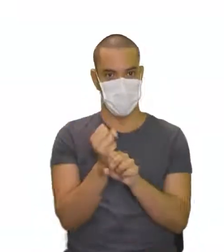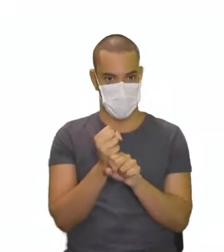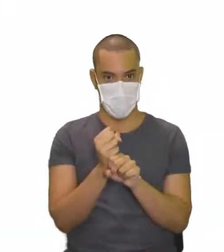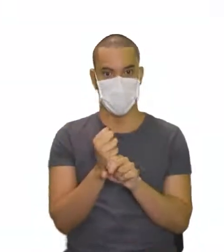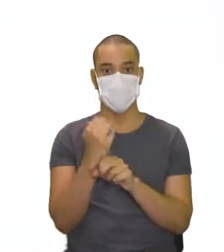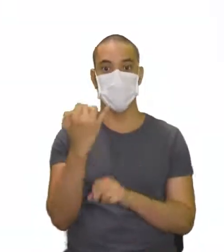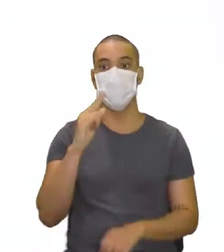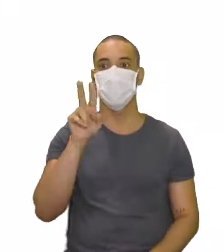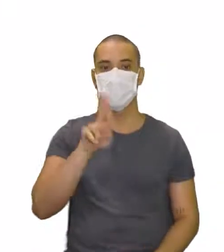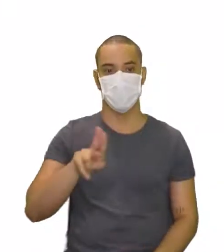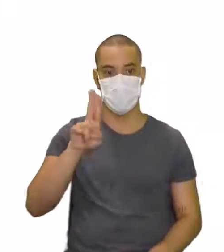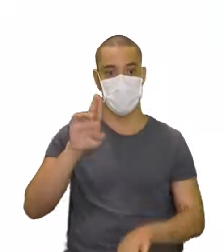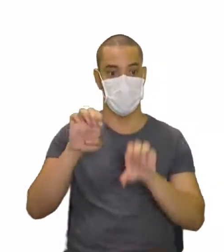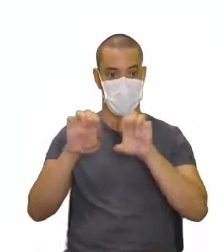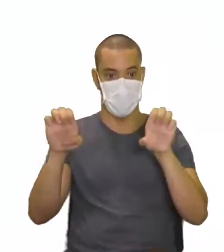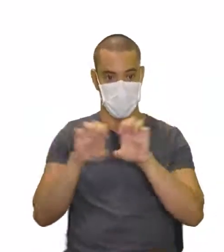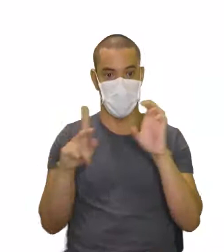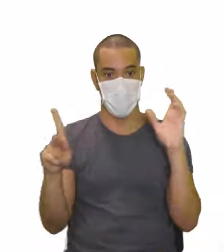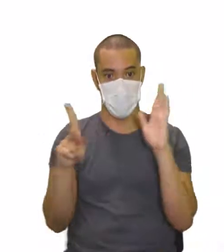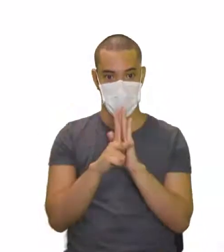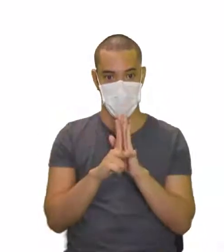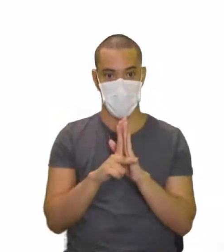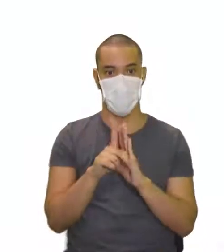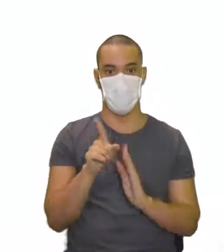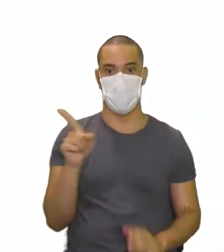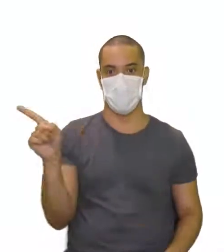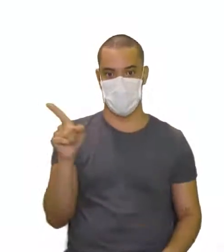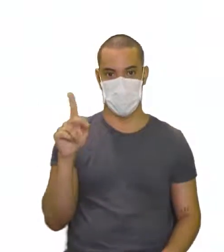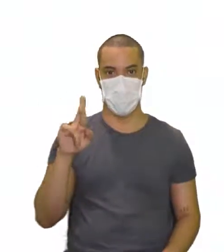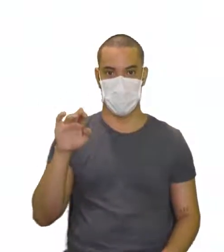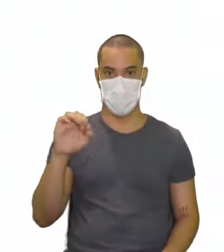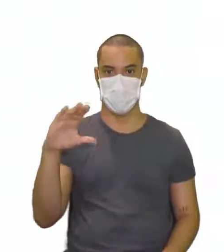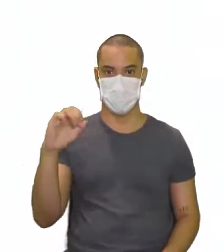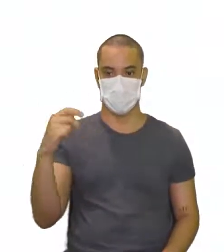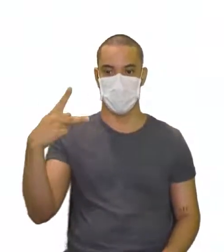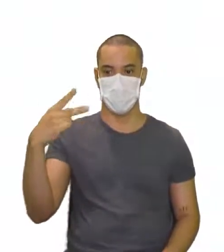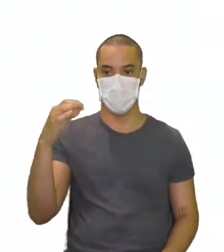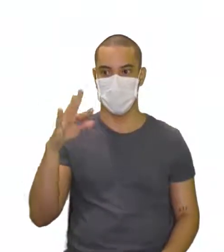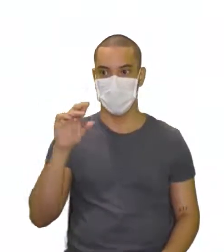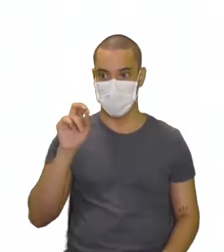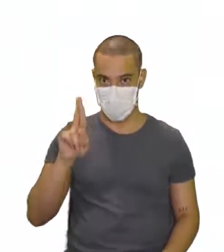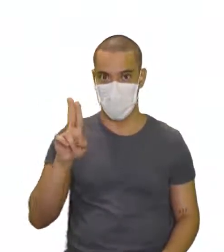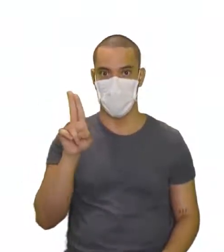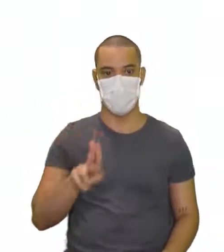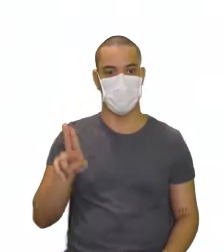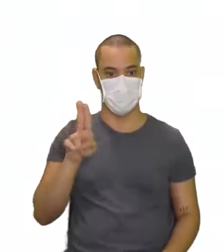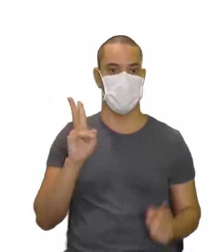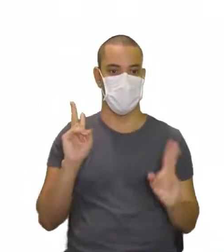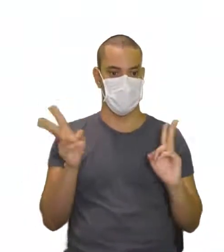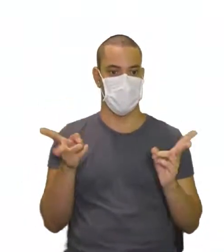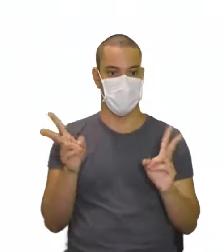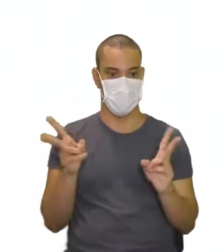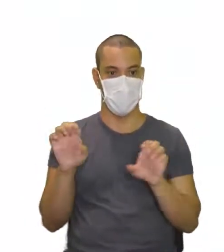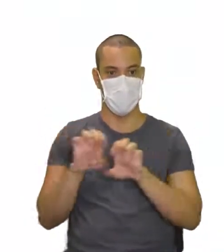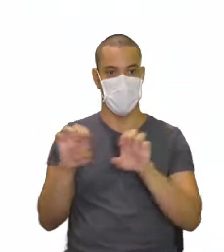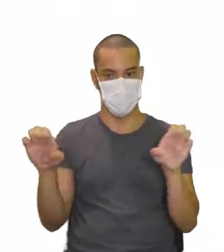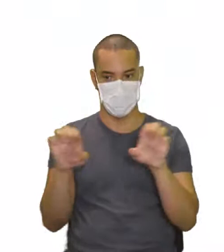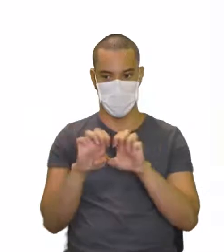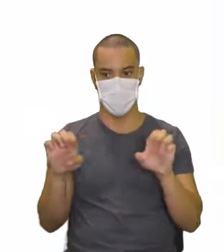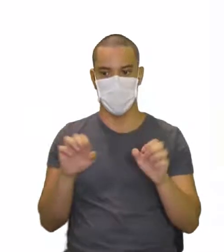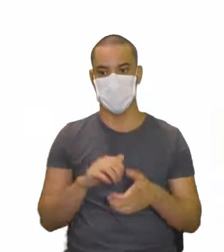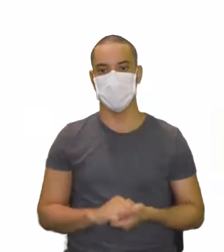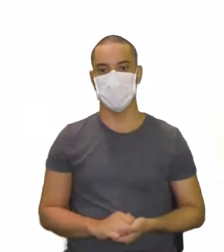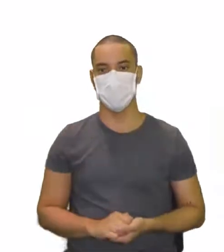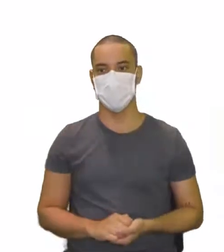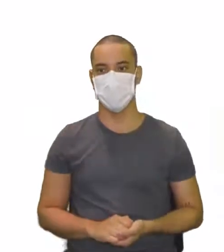Se a gente utilizar a equaçãozinha do receptor, ok? Aqui nesse caso, vamos utilizar aqui do receptor. Pessoal, só